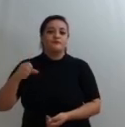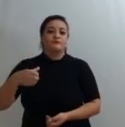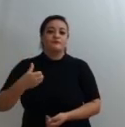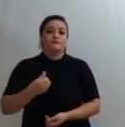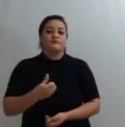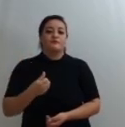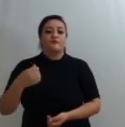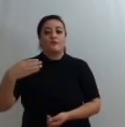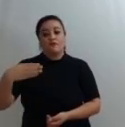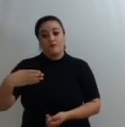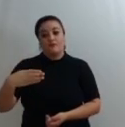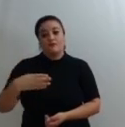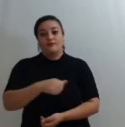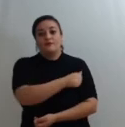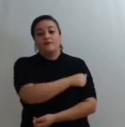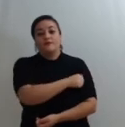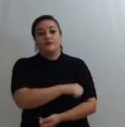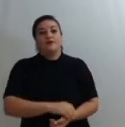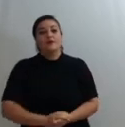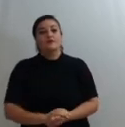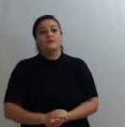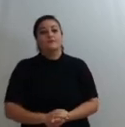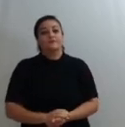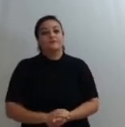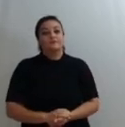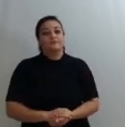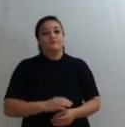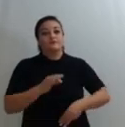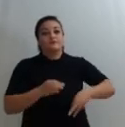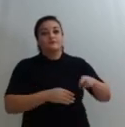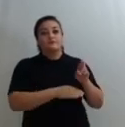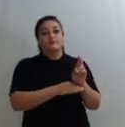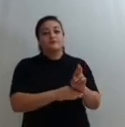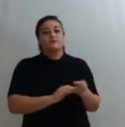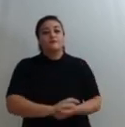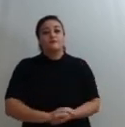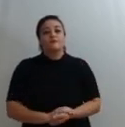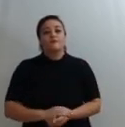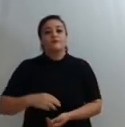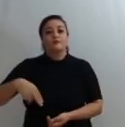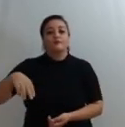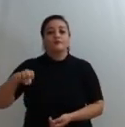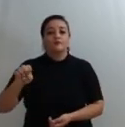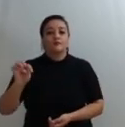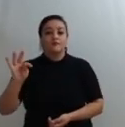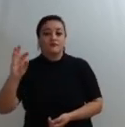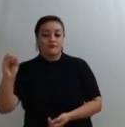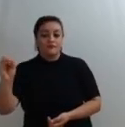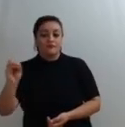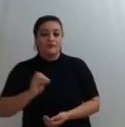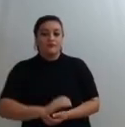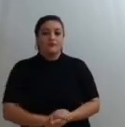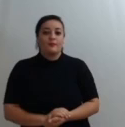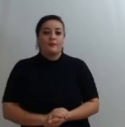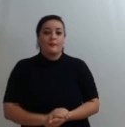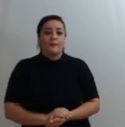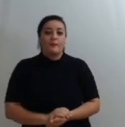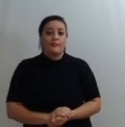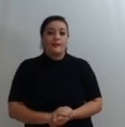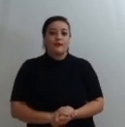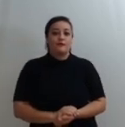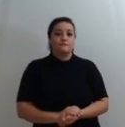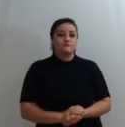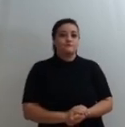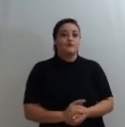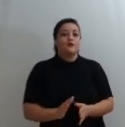580.664. A relatoria original foi do ministro Neff Cordeiro e foi um pedido